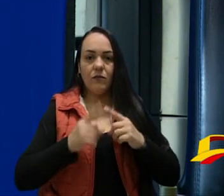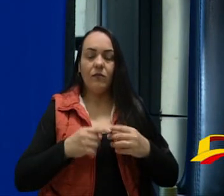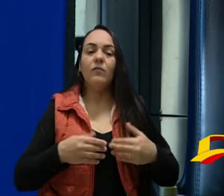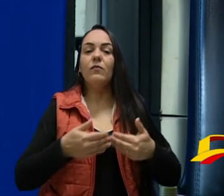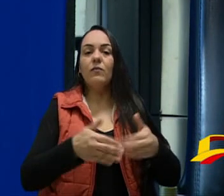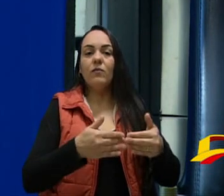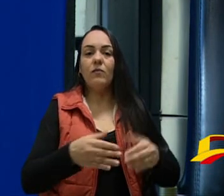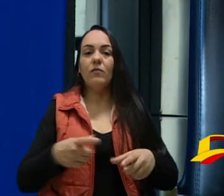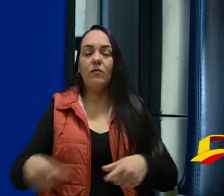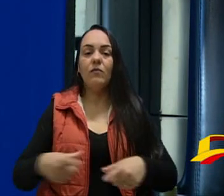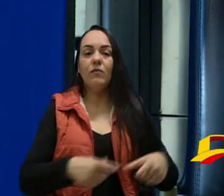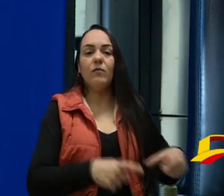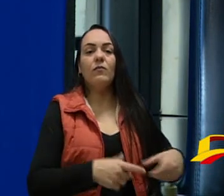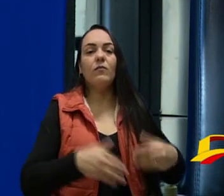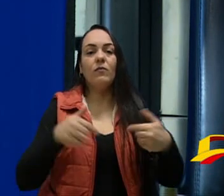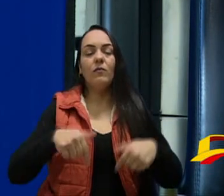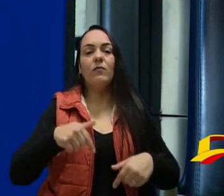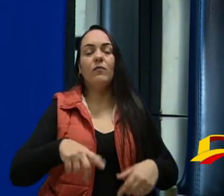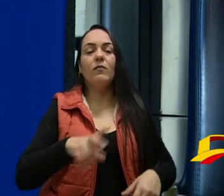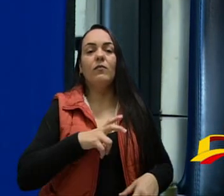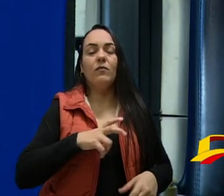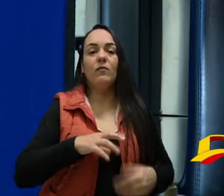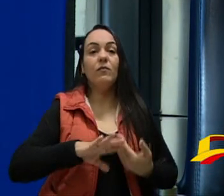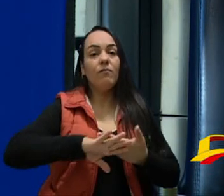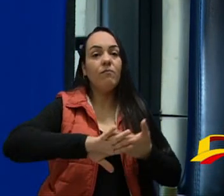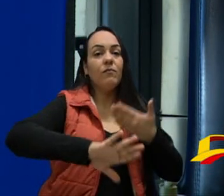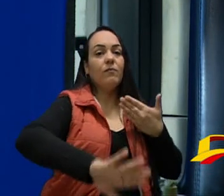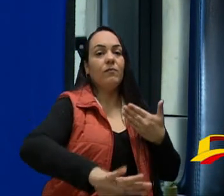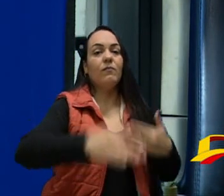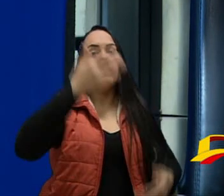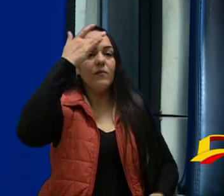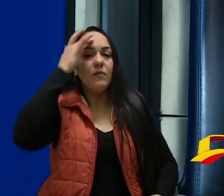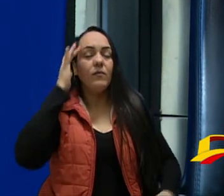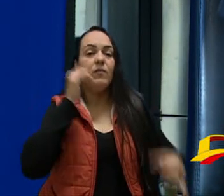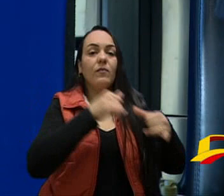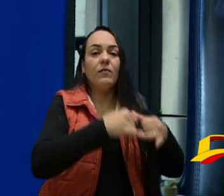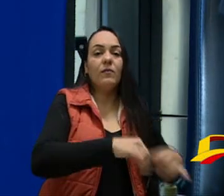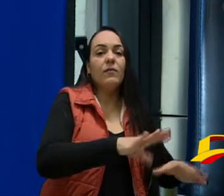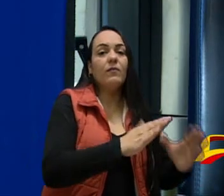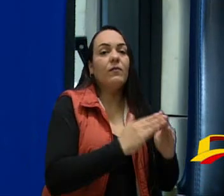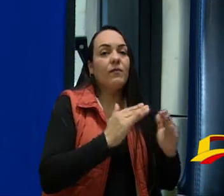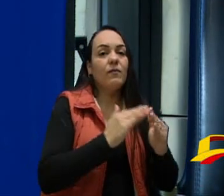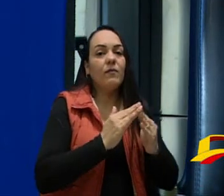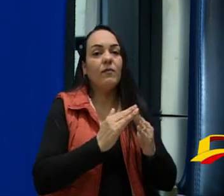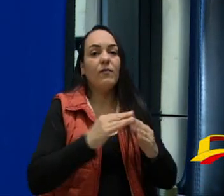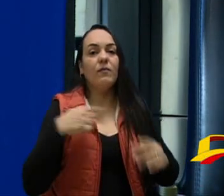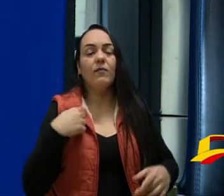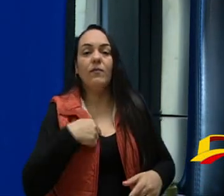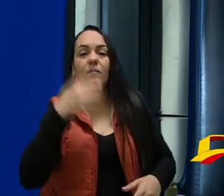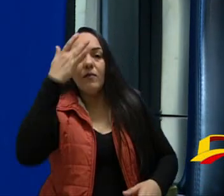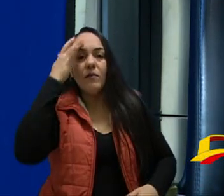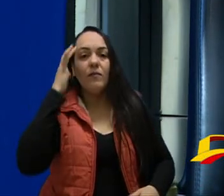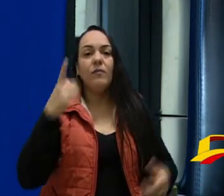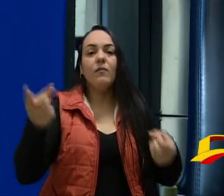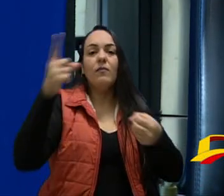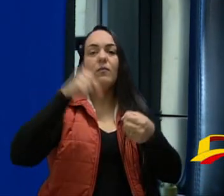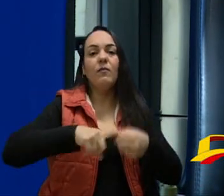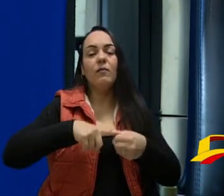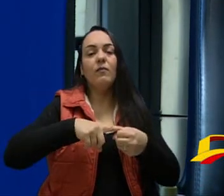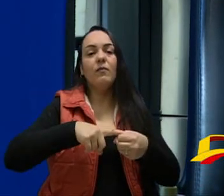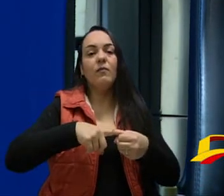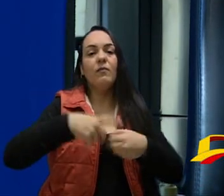flexibilização em sorocaba do isolamento social é as pessoas como eu falei vão